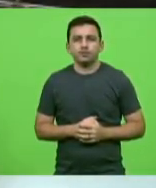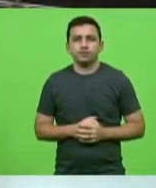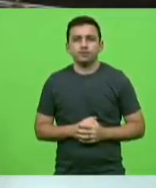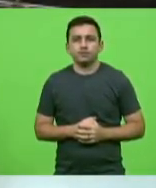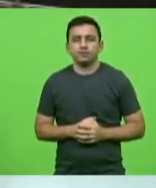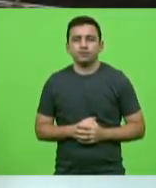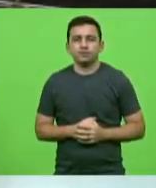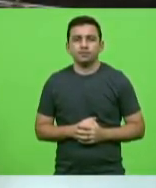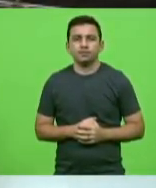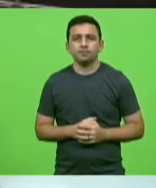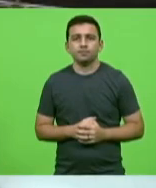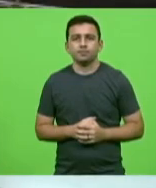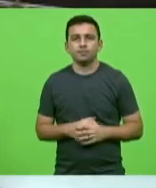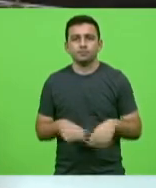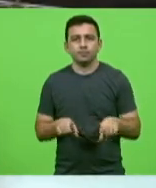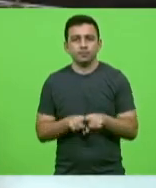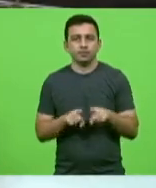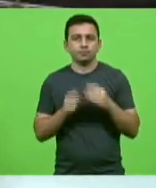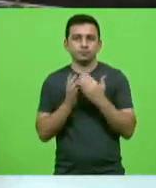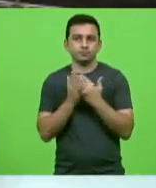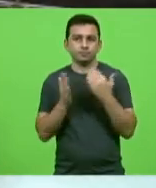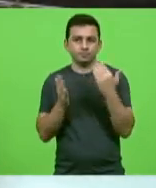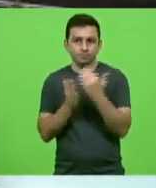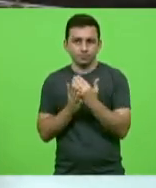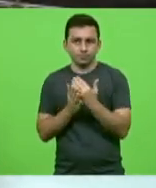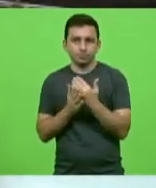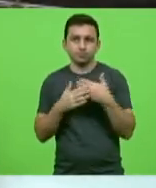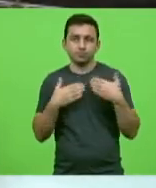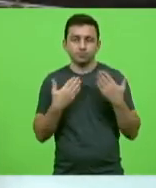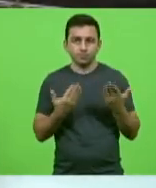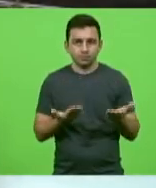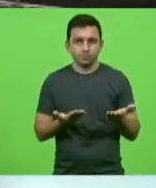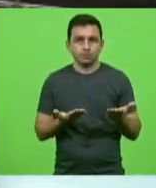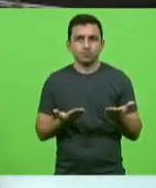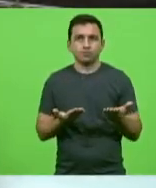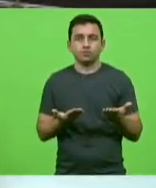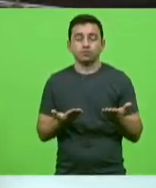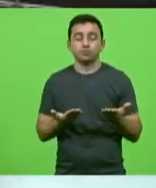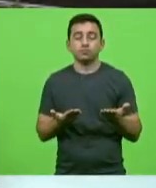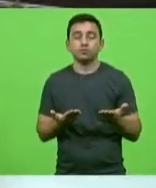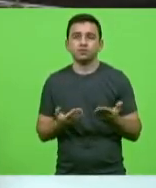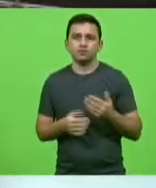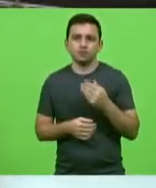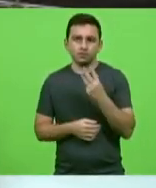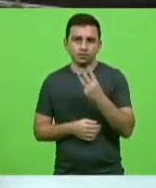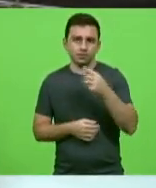e de mais a mais no tocante à suposta participação do denunciado no processo